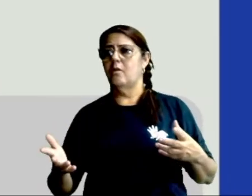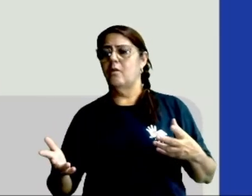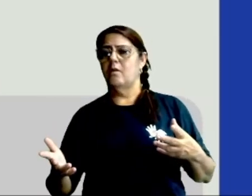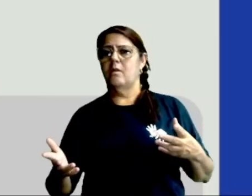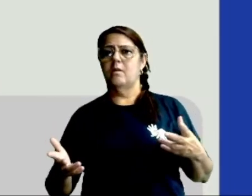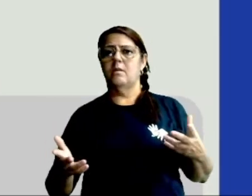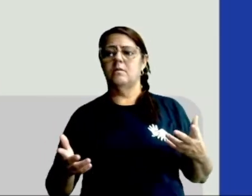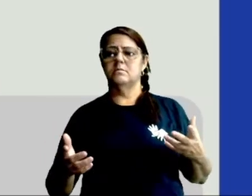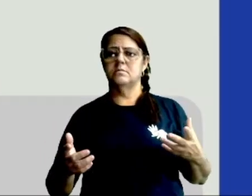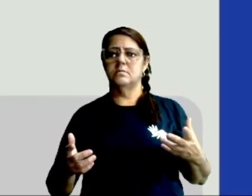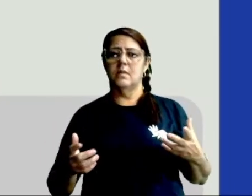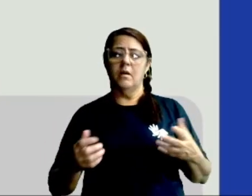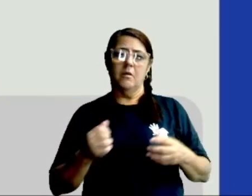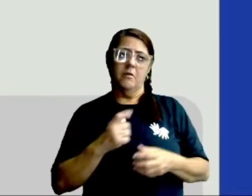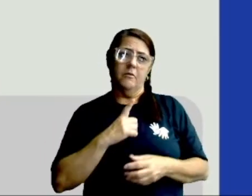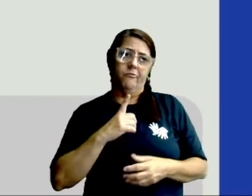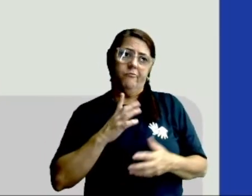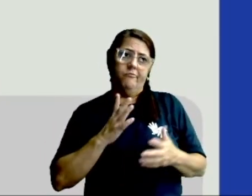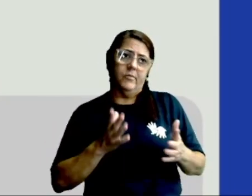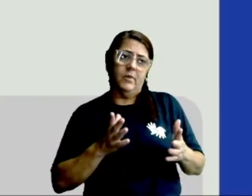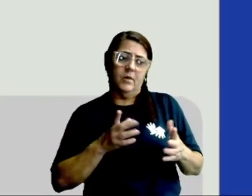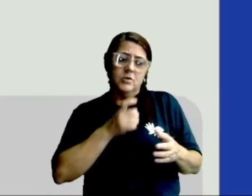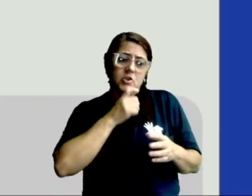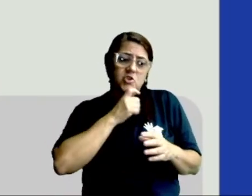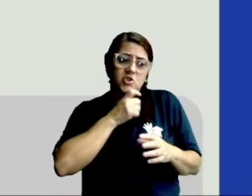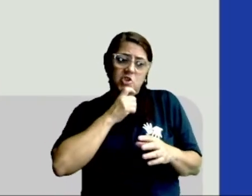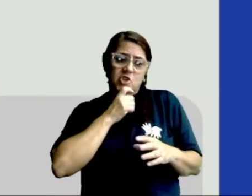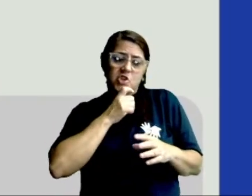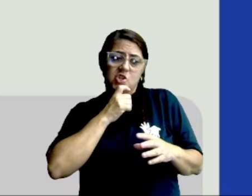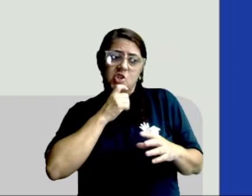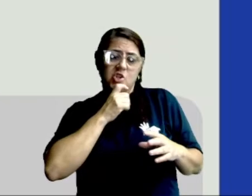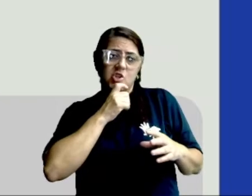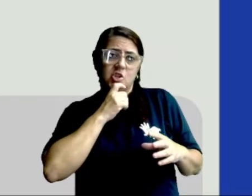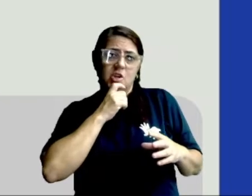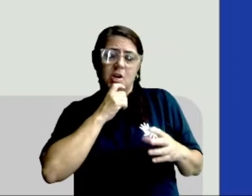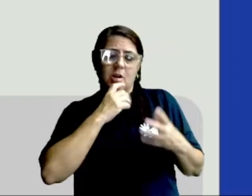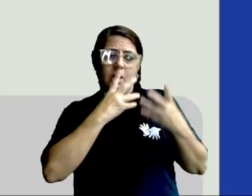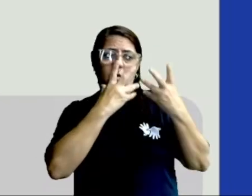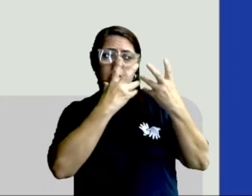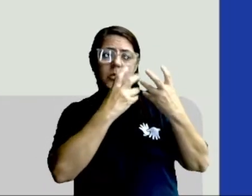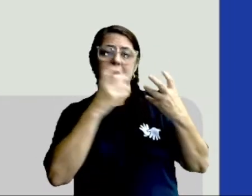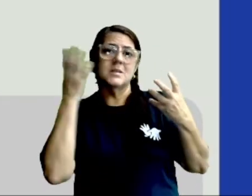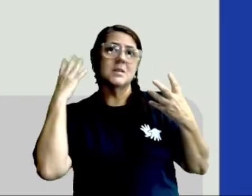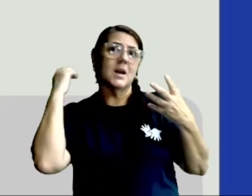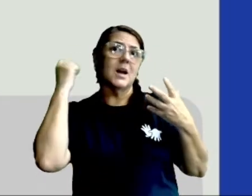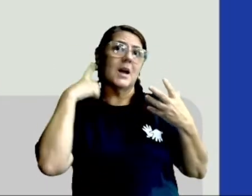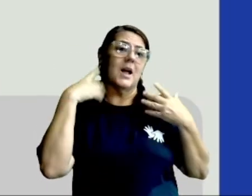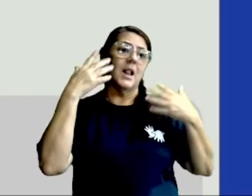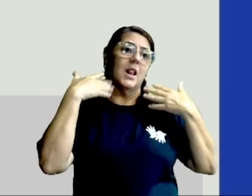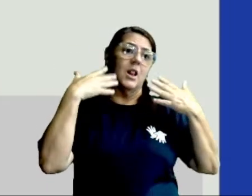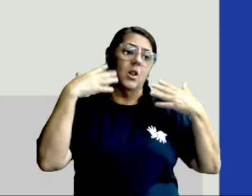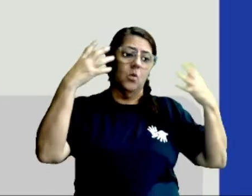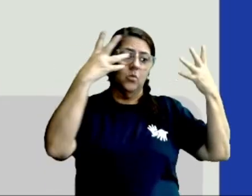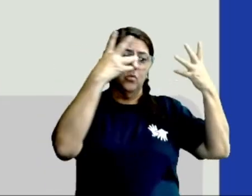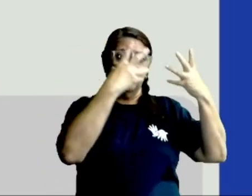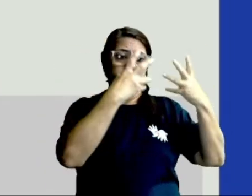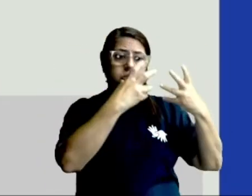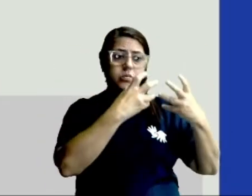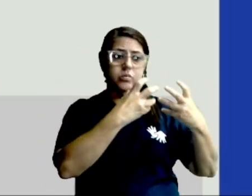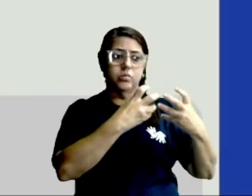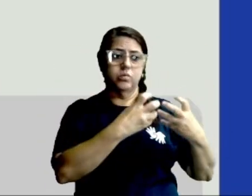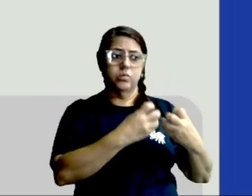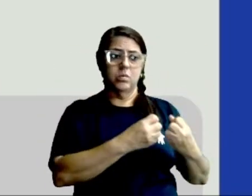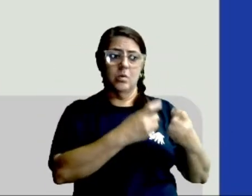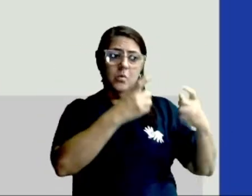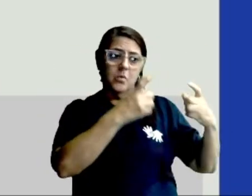ficam boa parte do ano recoberta de gelo e florescem, né, quando há o degelo. Então, elas são bem características de